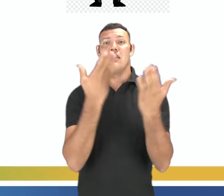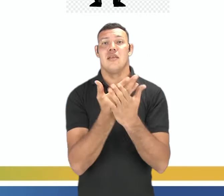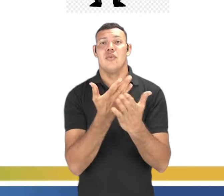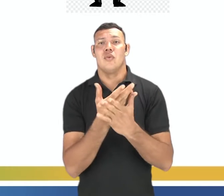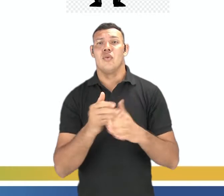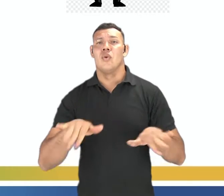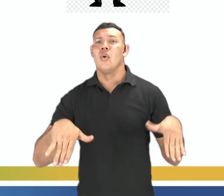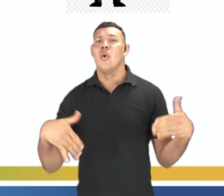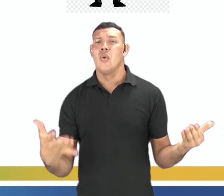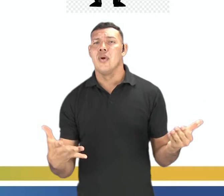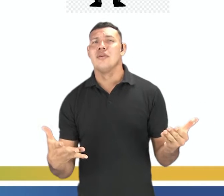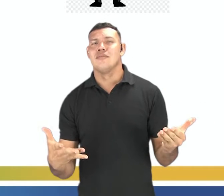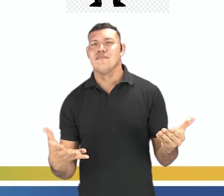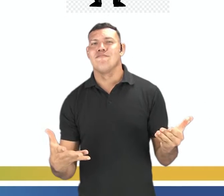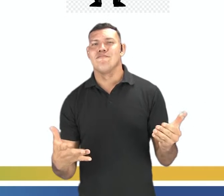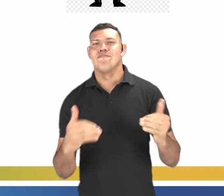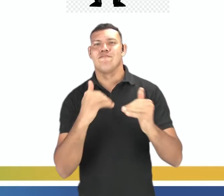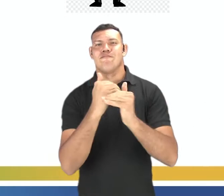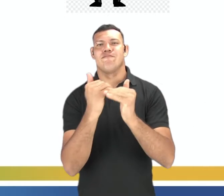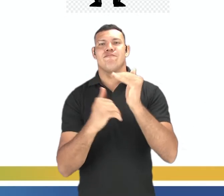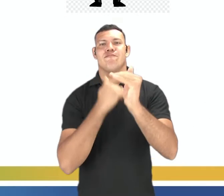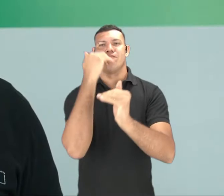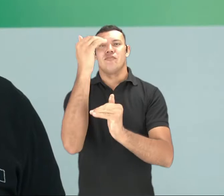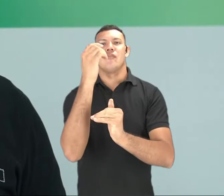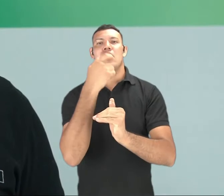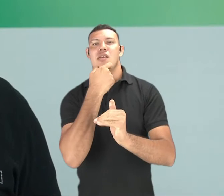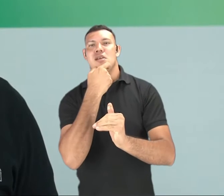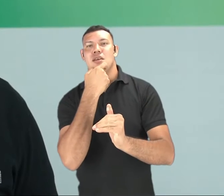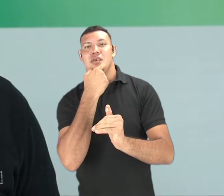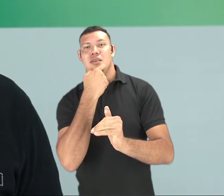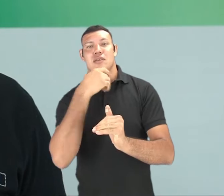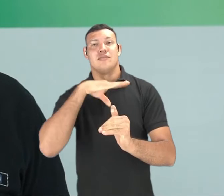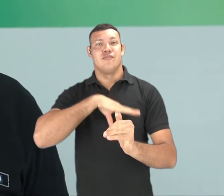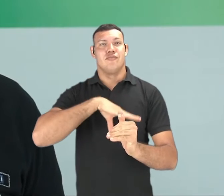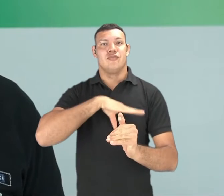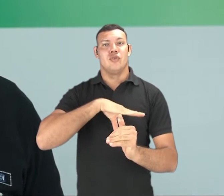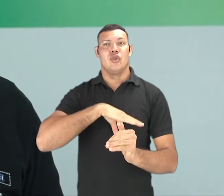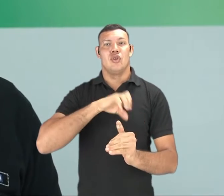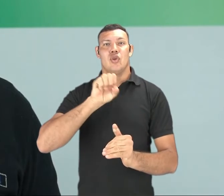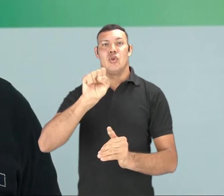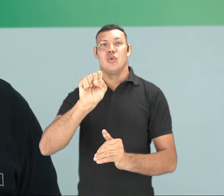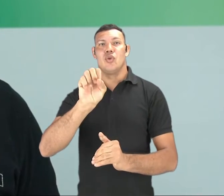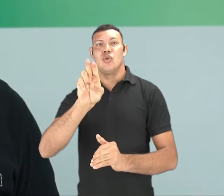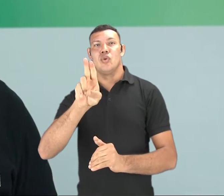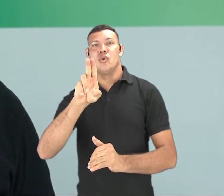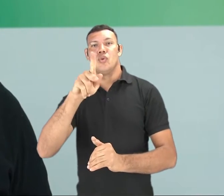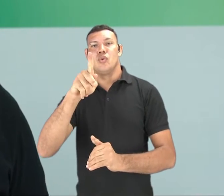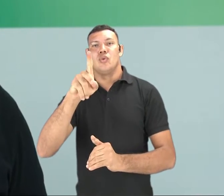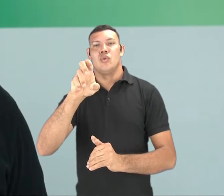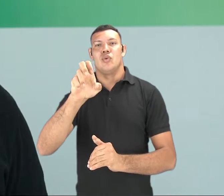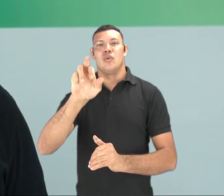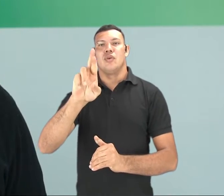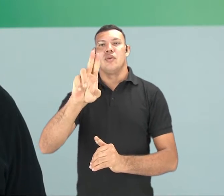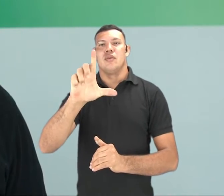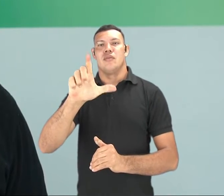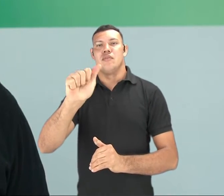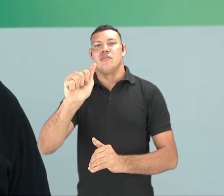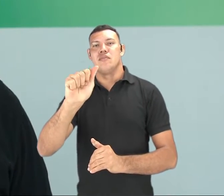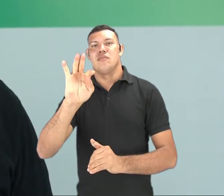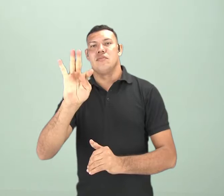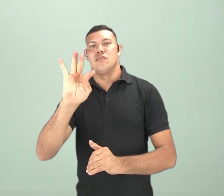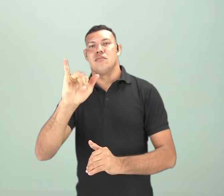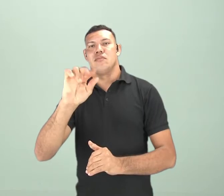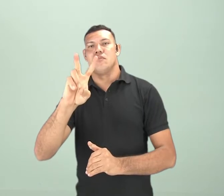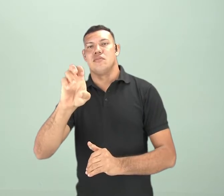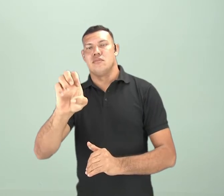ok? Assim como no português, em inglês também nós temos superlativos e hoje nós vamos falar um pouquinho sobre eles, ok?